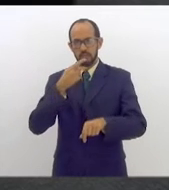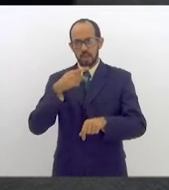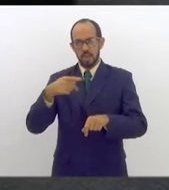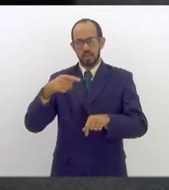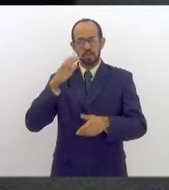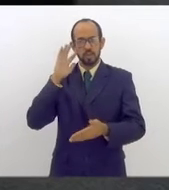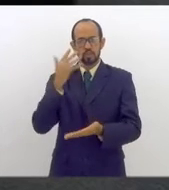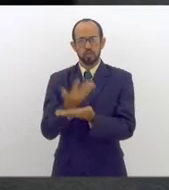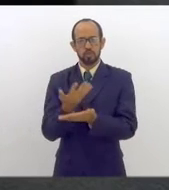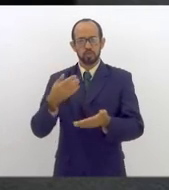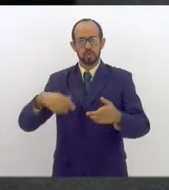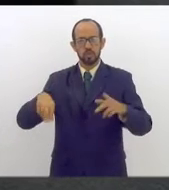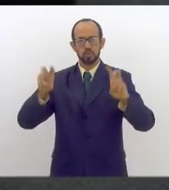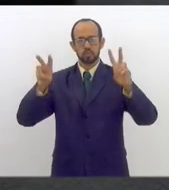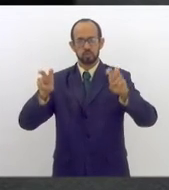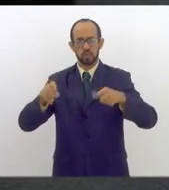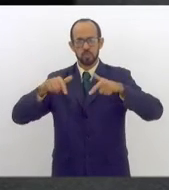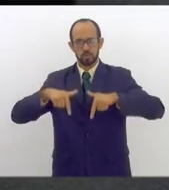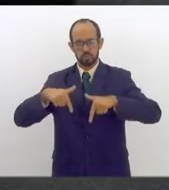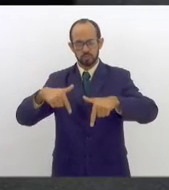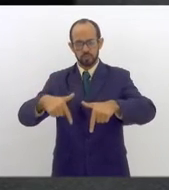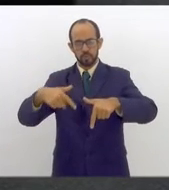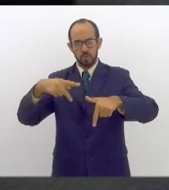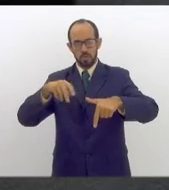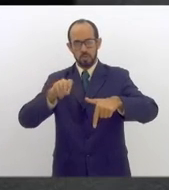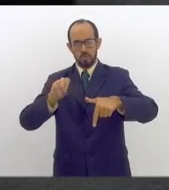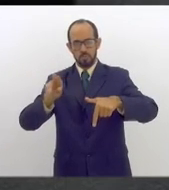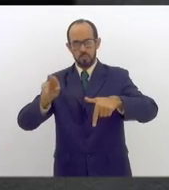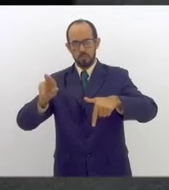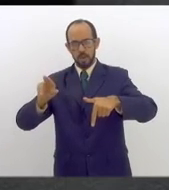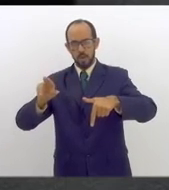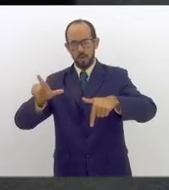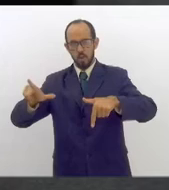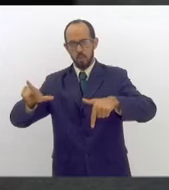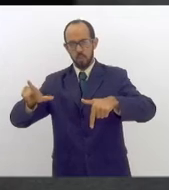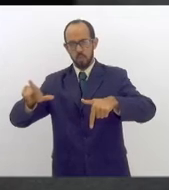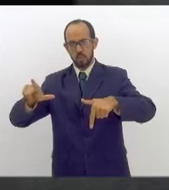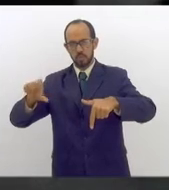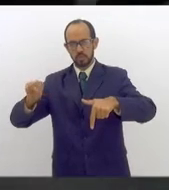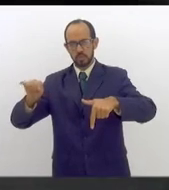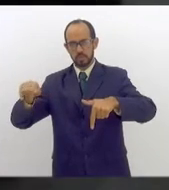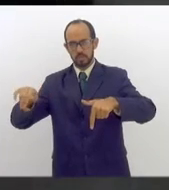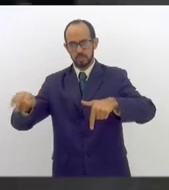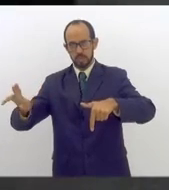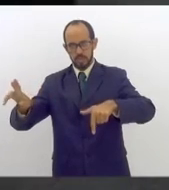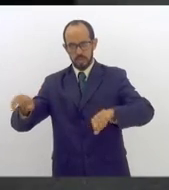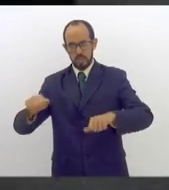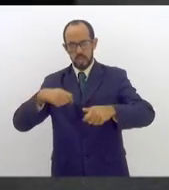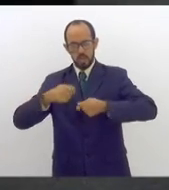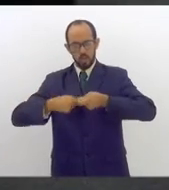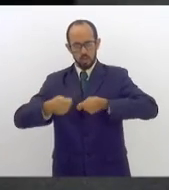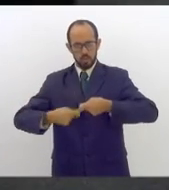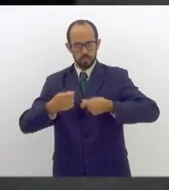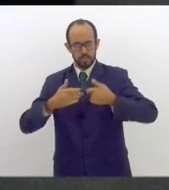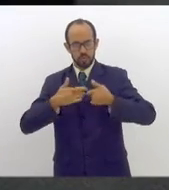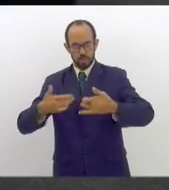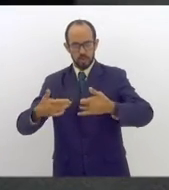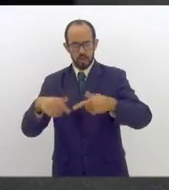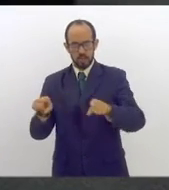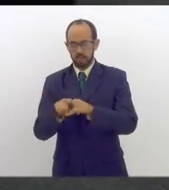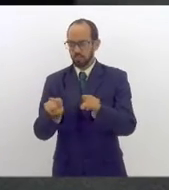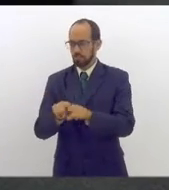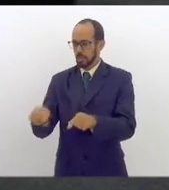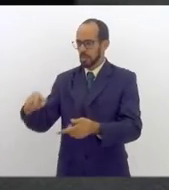resolução referentes ao diploma Paul Singer, que são os agraciados na área da economia popular solidária. Eu quero aproveitar para anunciar, deputado